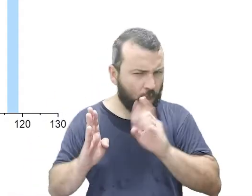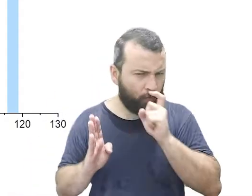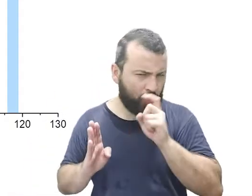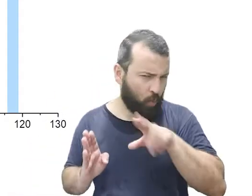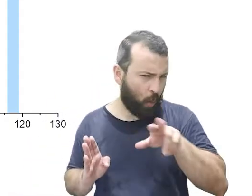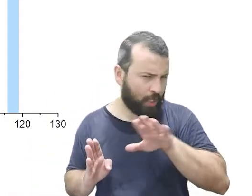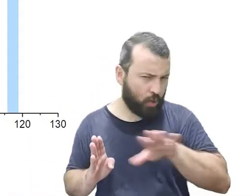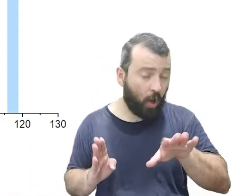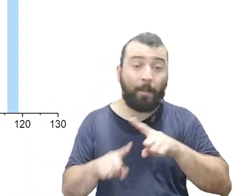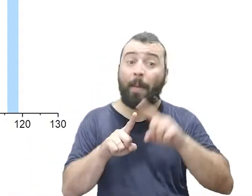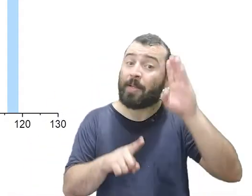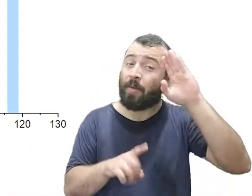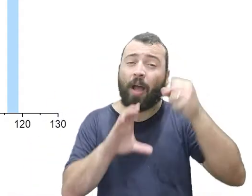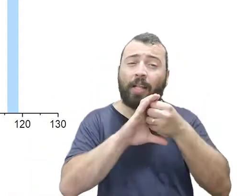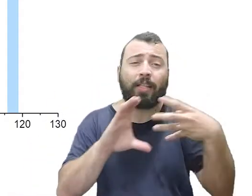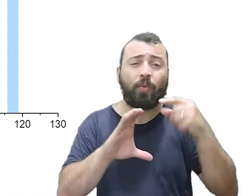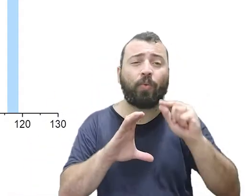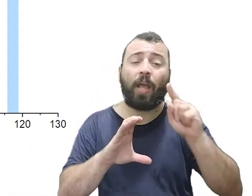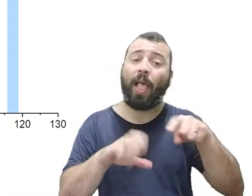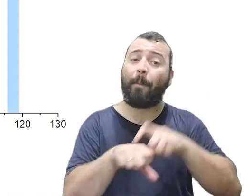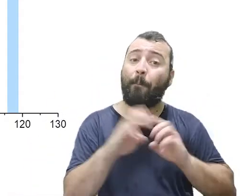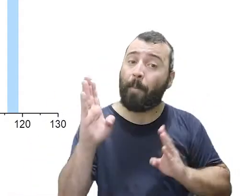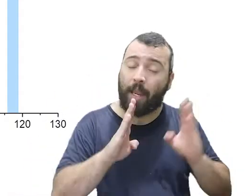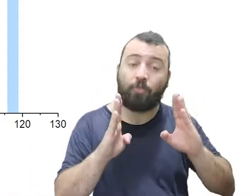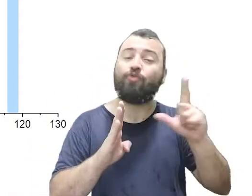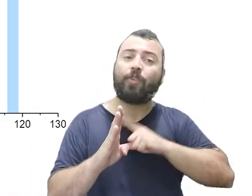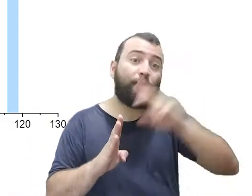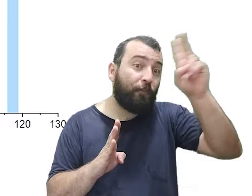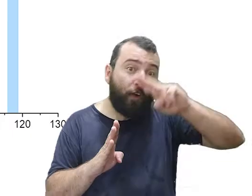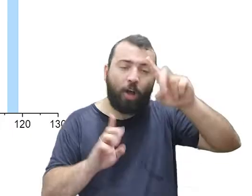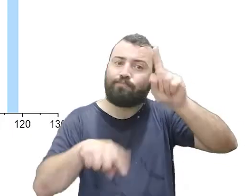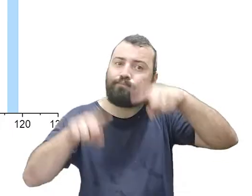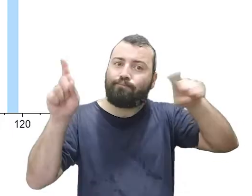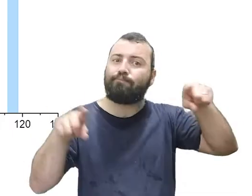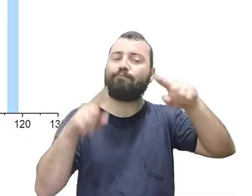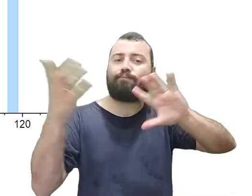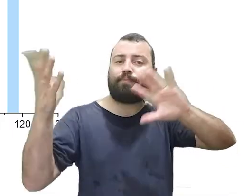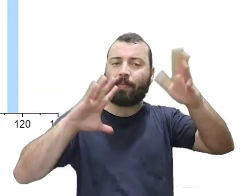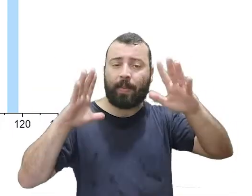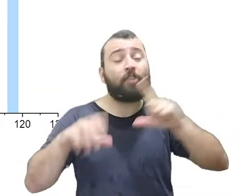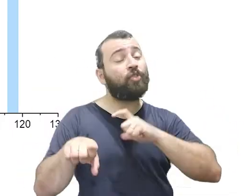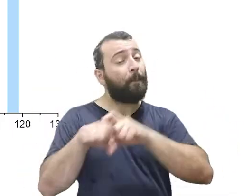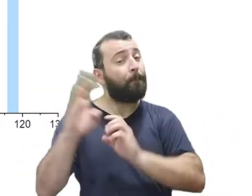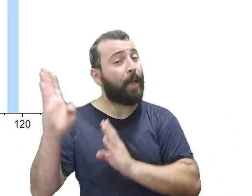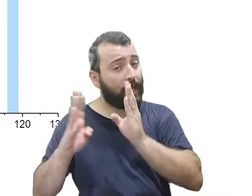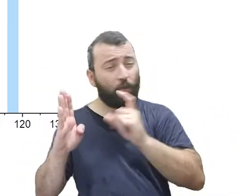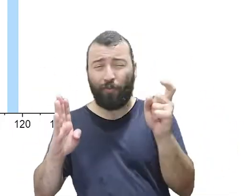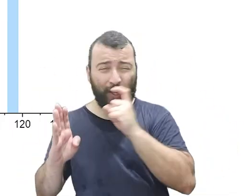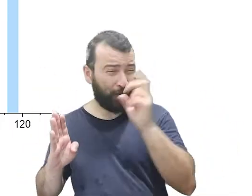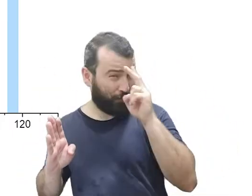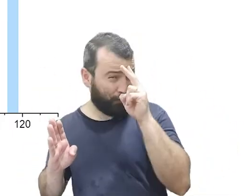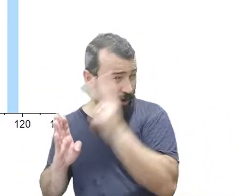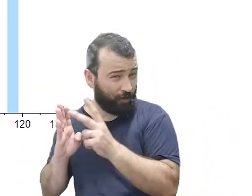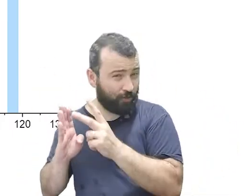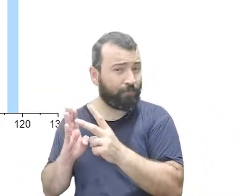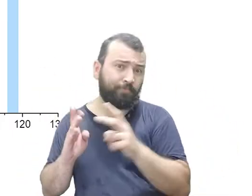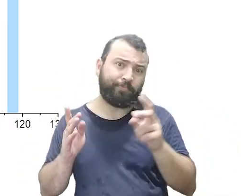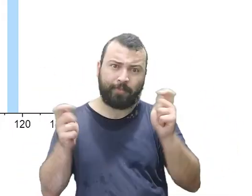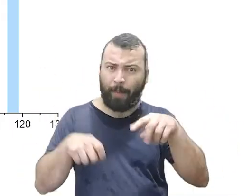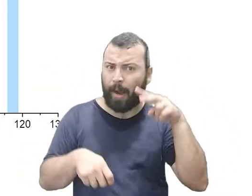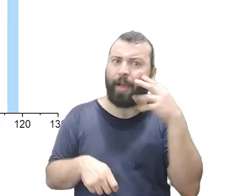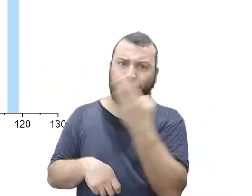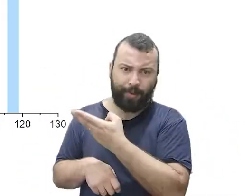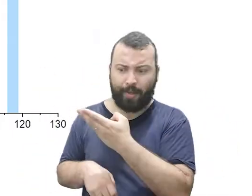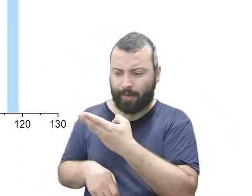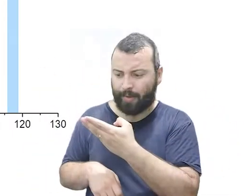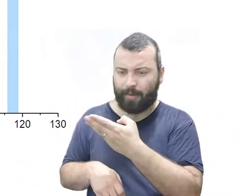frio, mas a principal característica dele é que ele é um período de grande variabilidade climática. Eu tenho períodos de frio extremo, como a